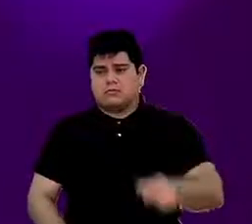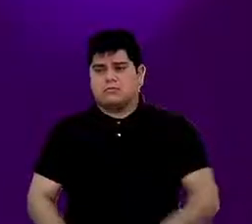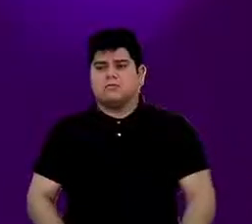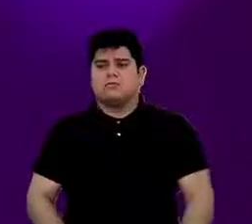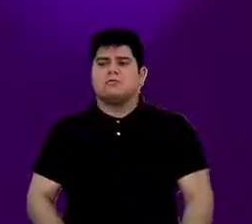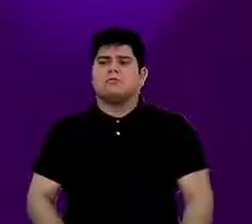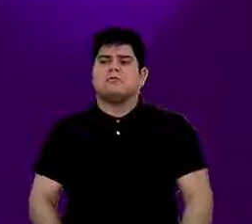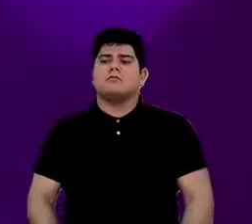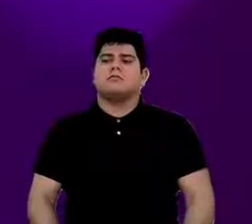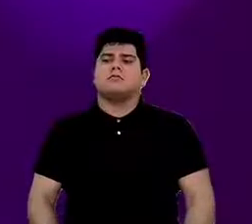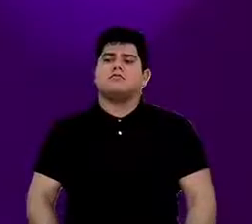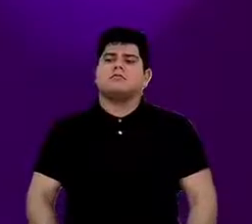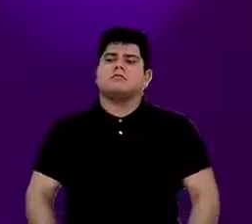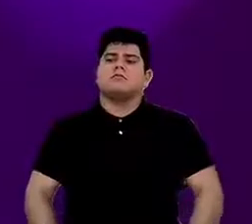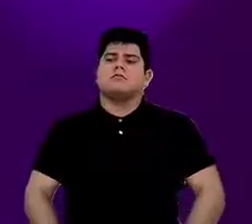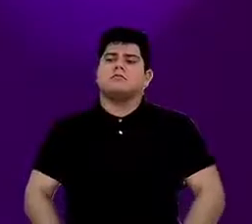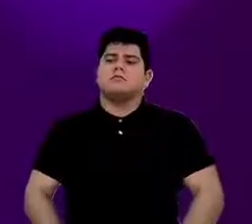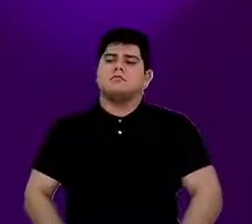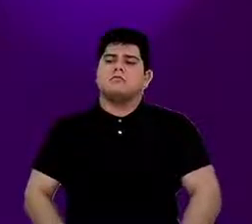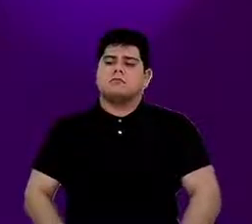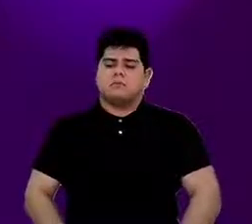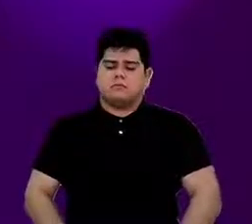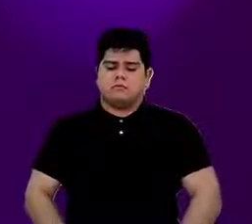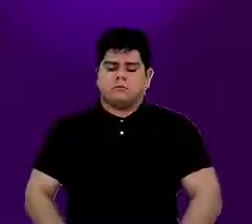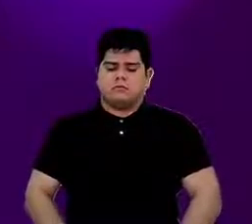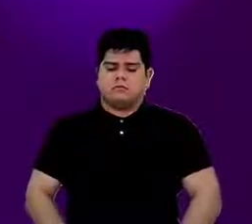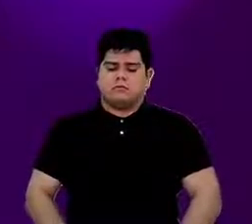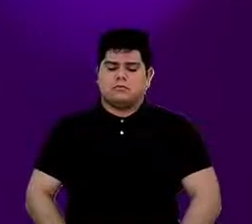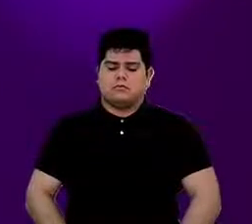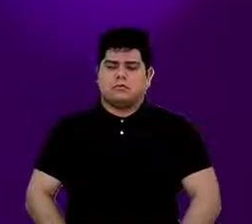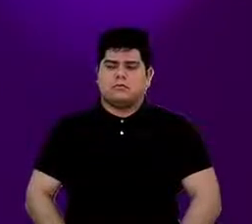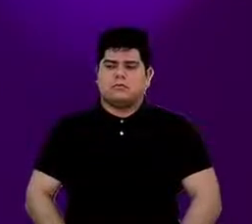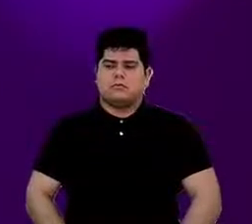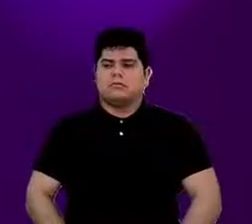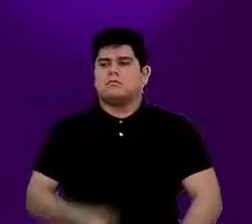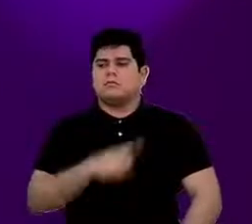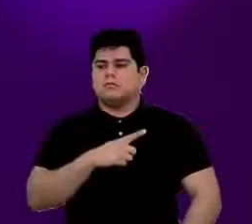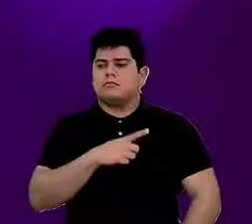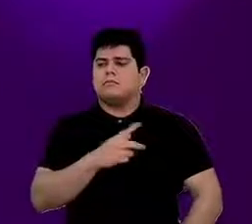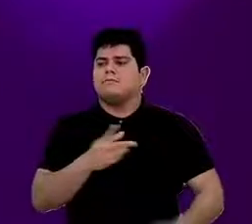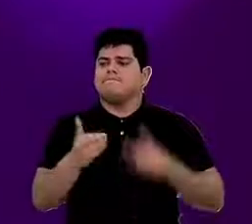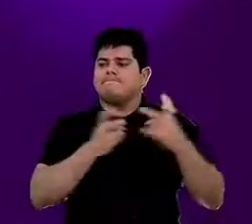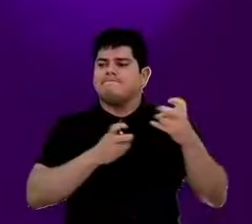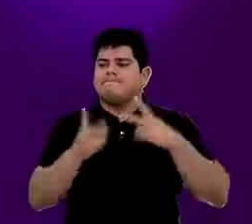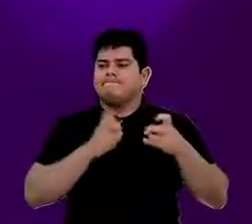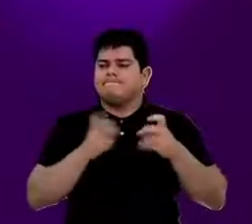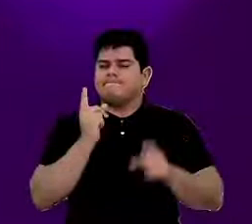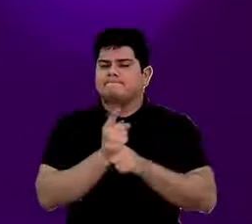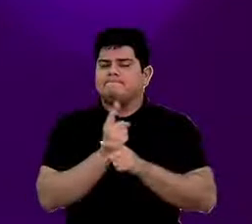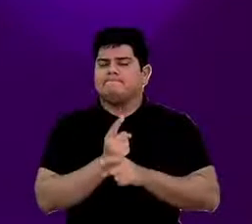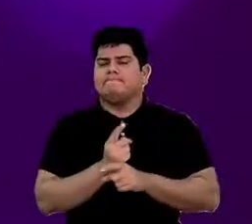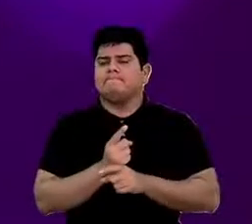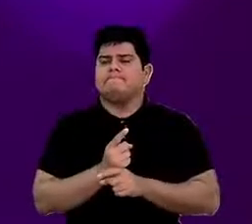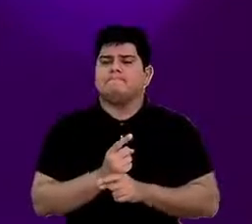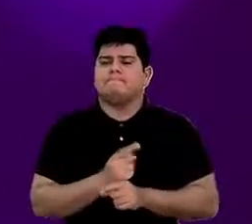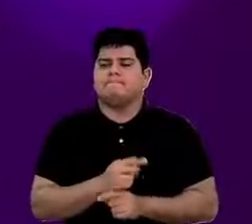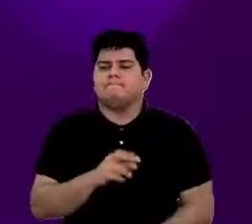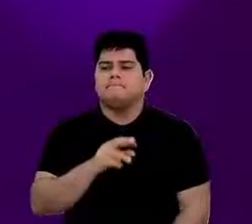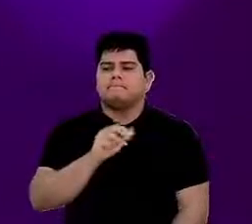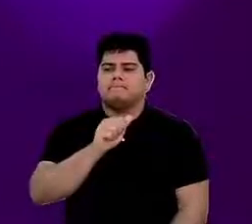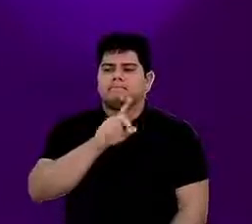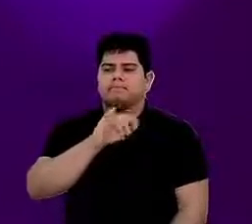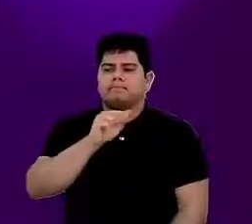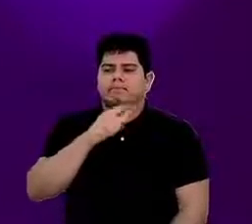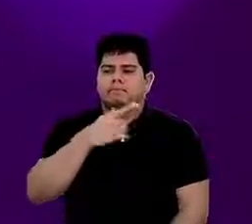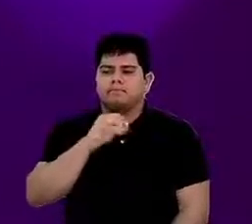desse equipamento. A gente faz um SPECT dinâmico, né? Consegue detectar tanta radiação que você consegue ver